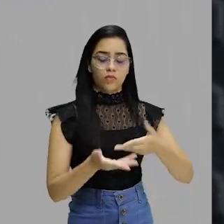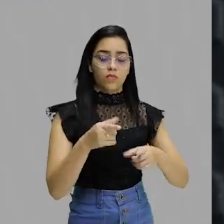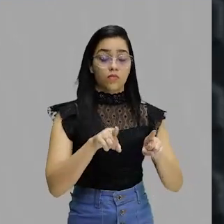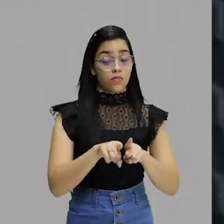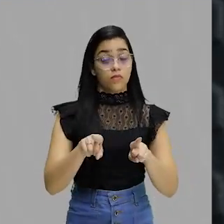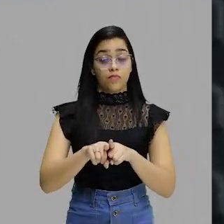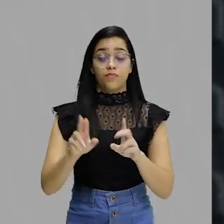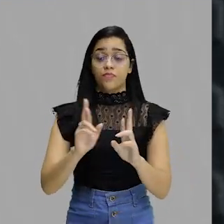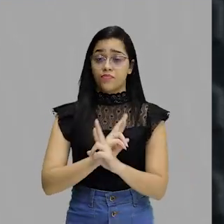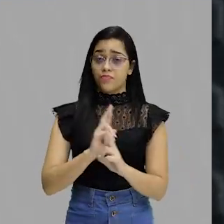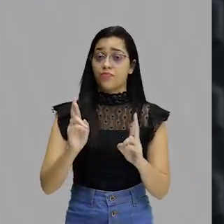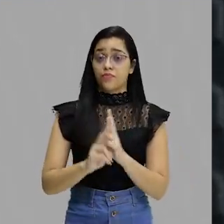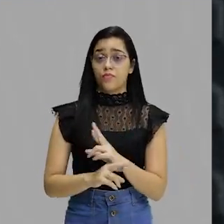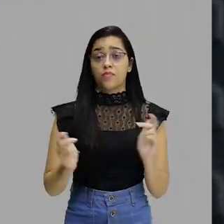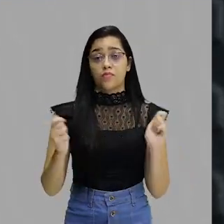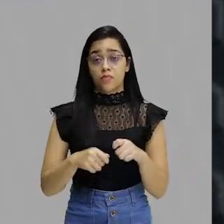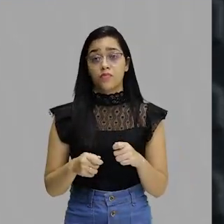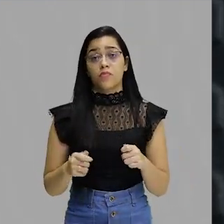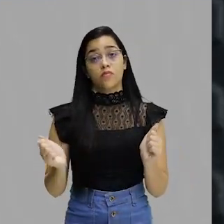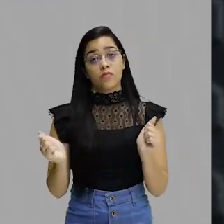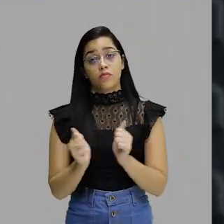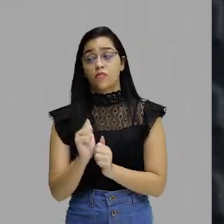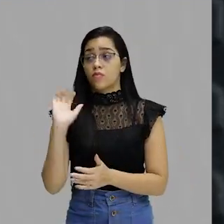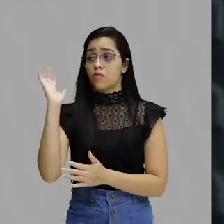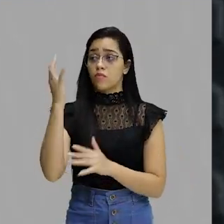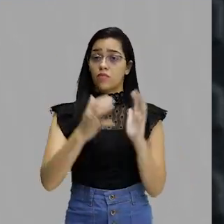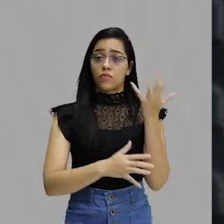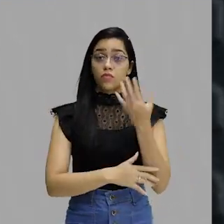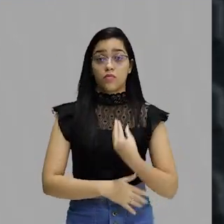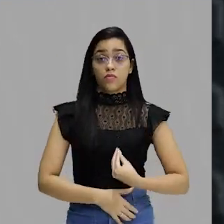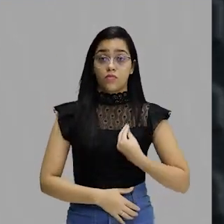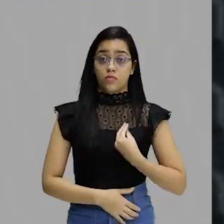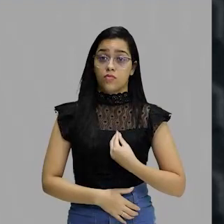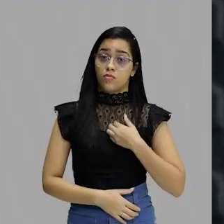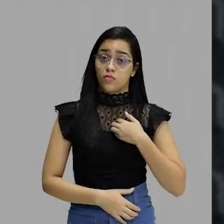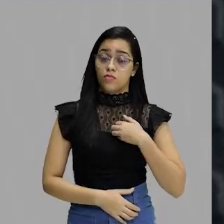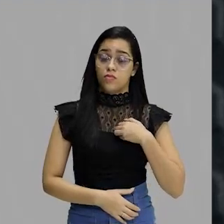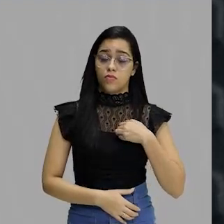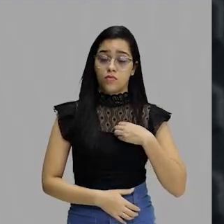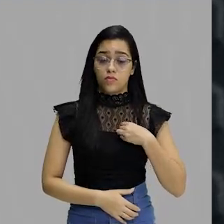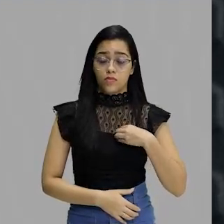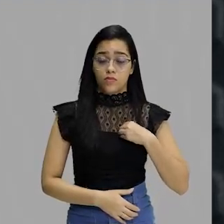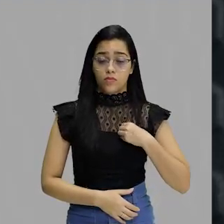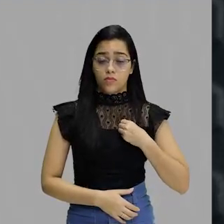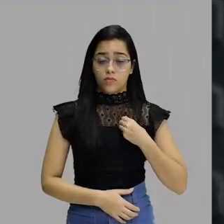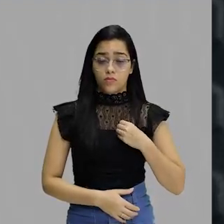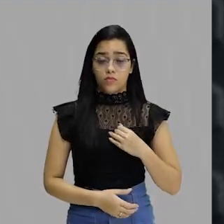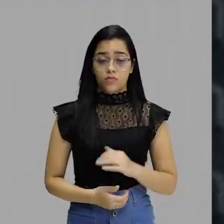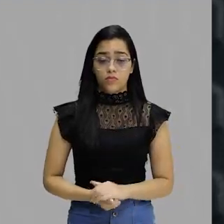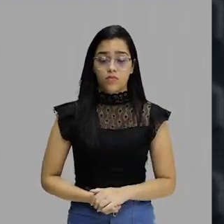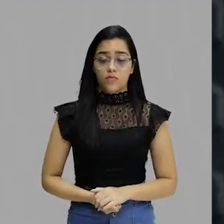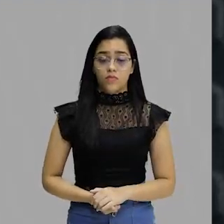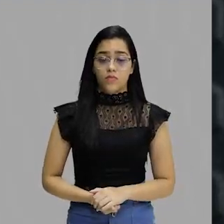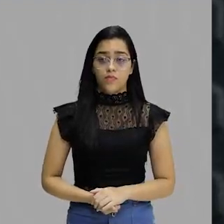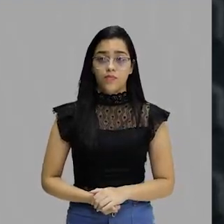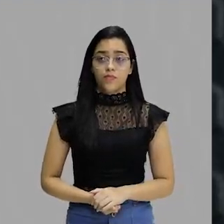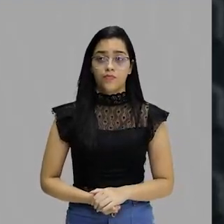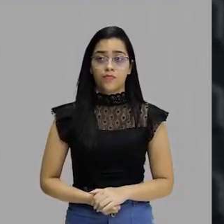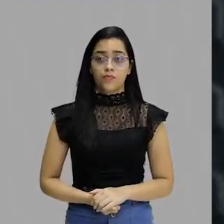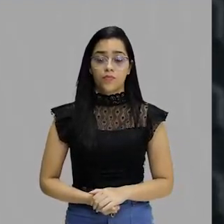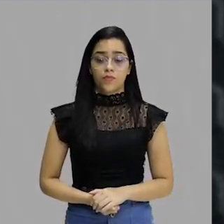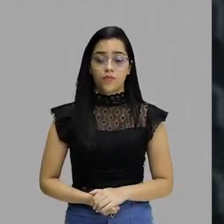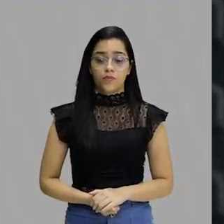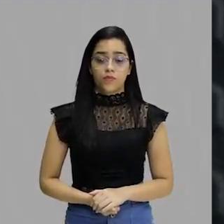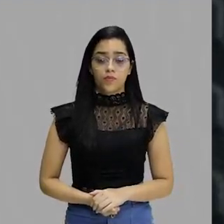relações ecológicas que eles promovem com o ambiente onde eles vivem. Esse é o objeto de estudo da ecologia. Então, a questão é que ela já